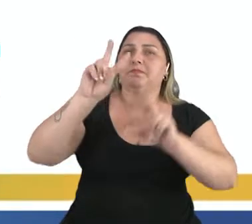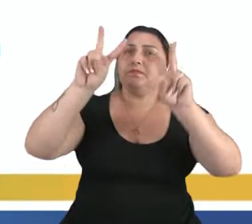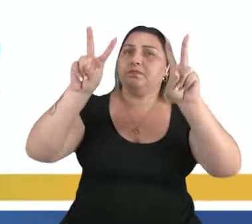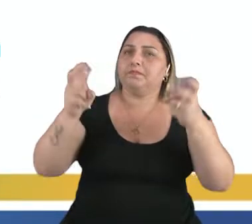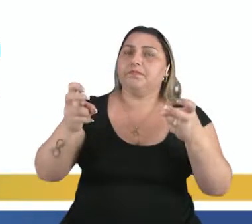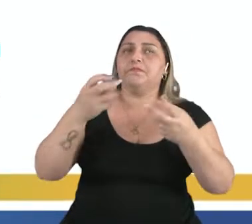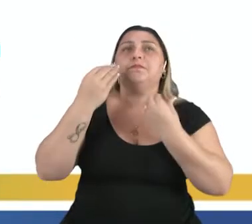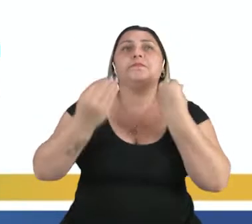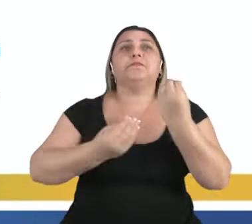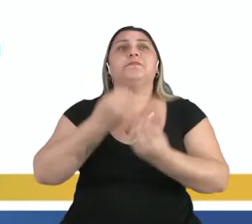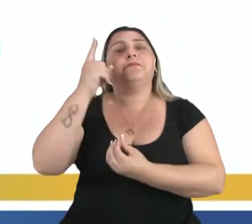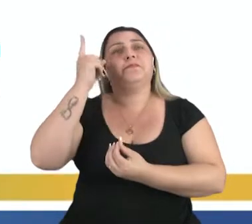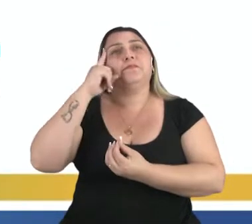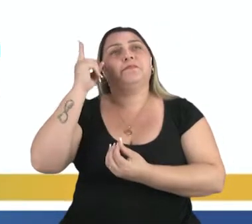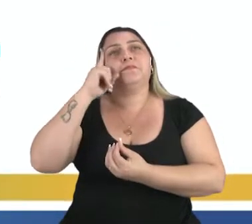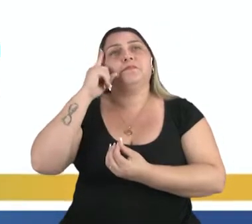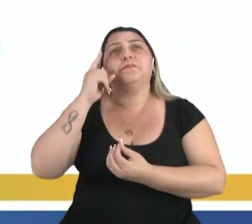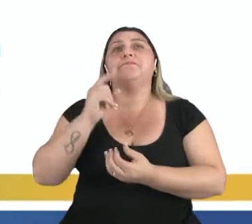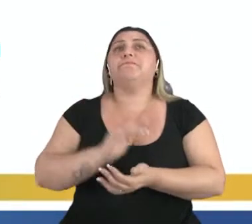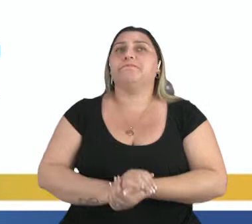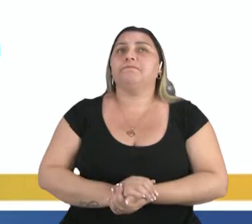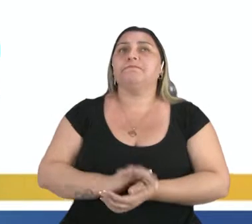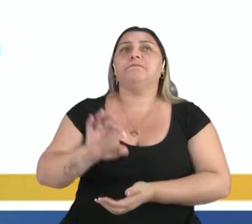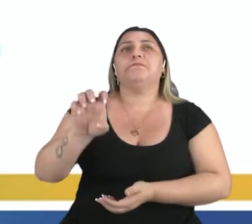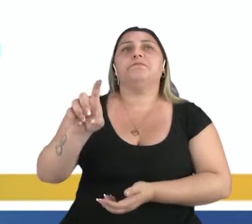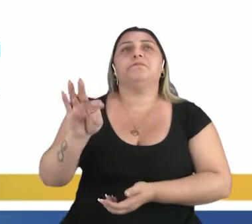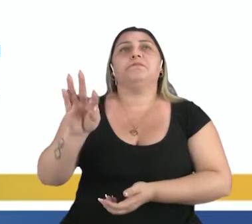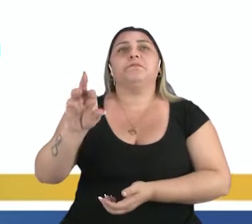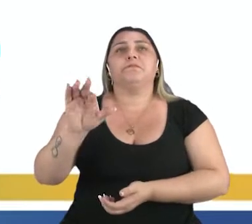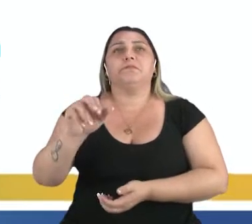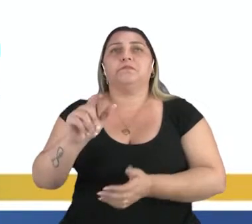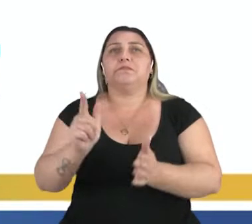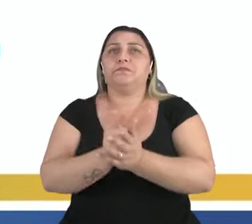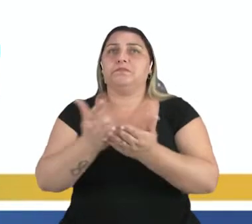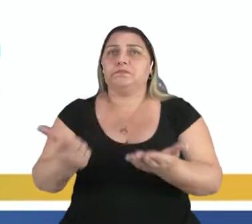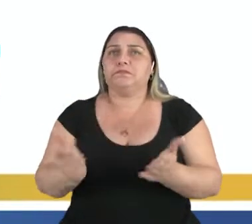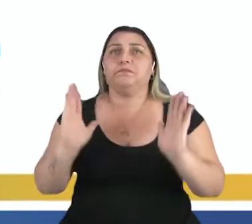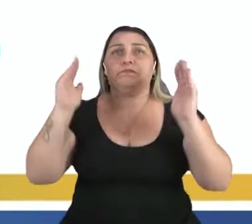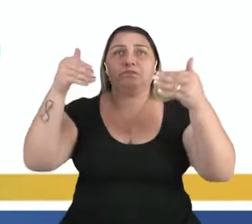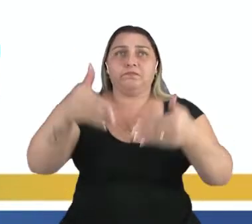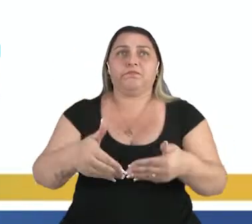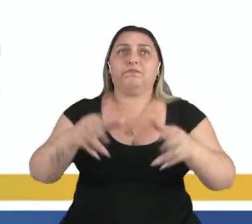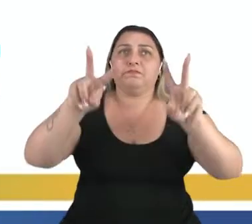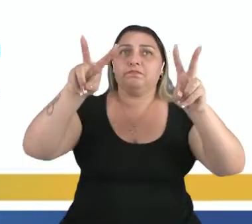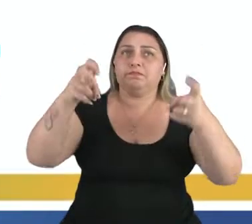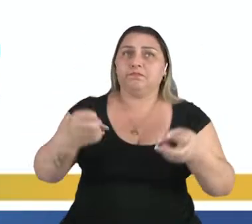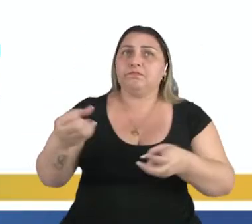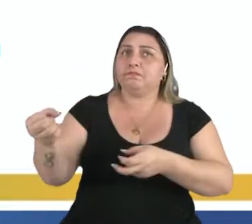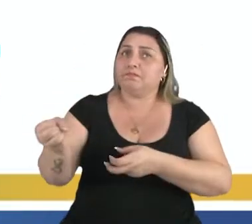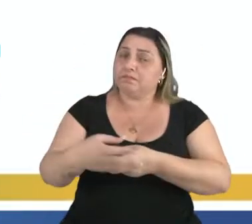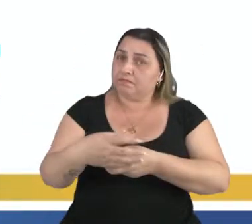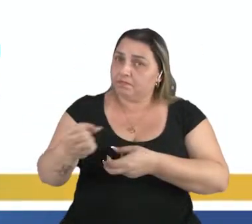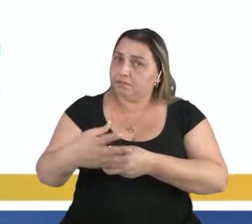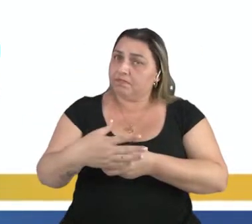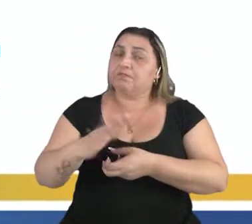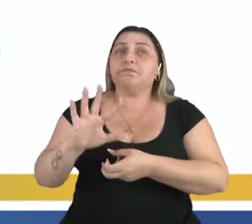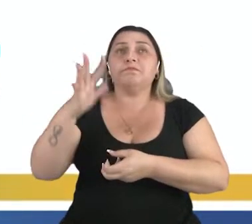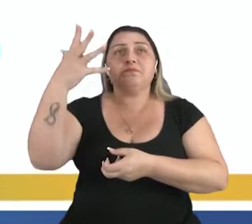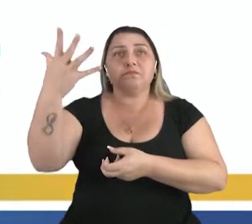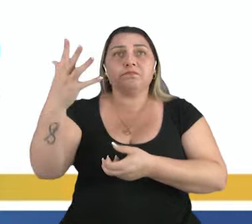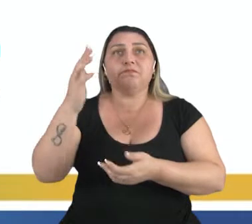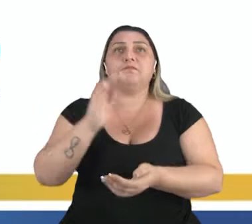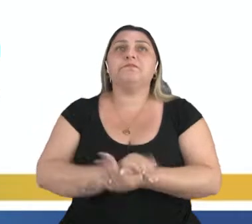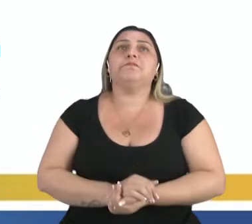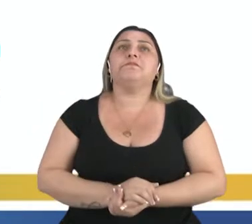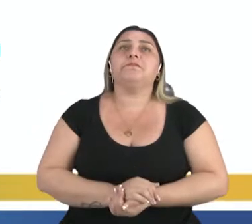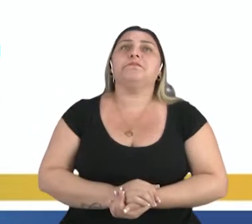tema. Como pensar nisso? É muito comum que os editoriais de jornais focarem em assuntos da atualidade.